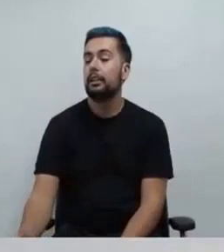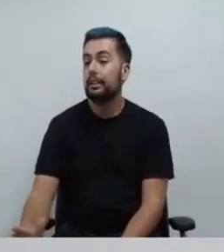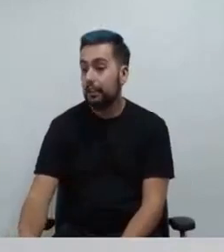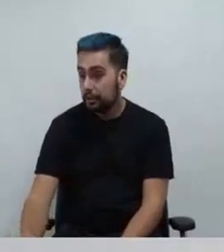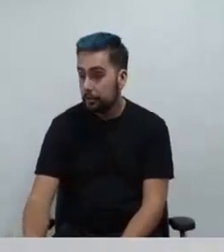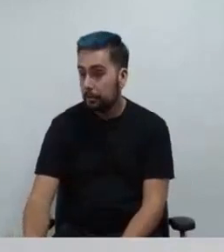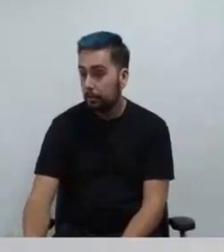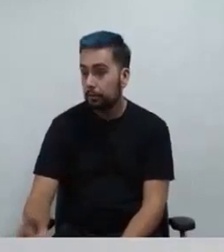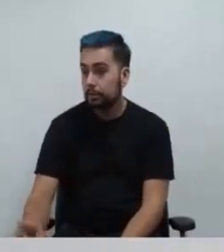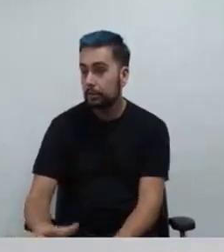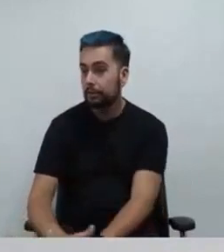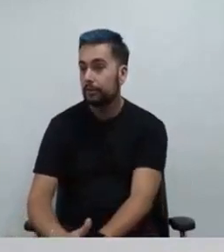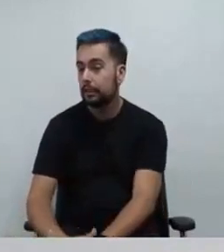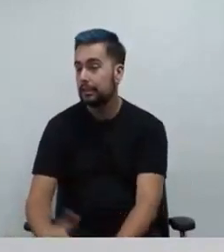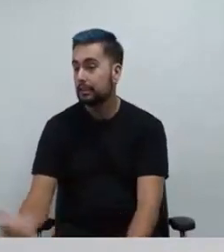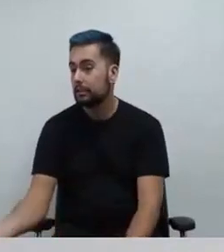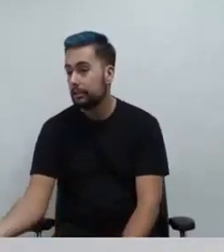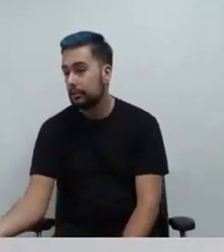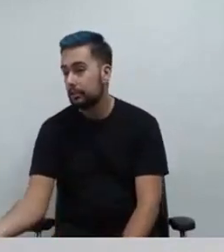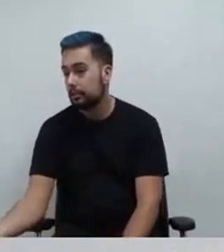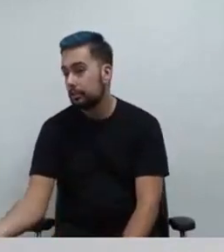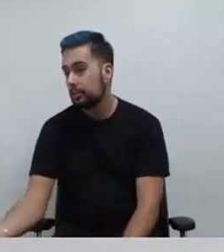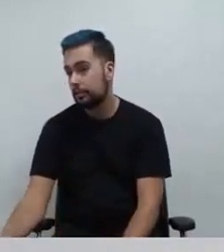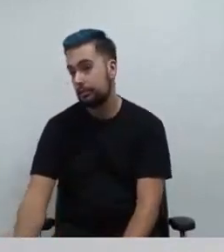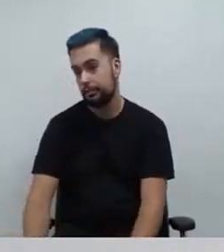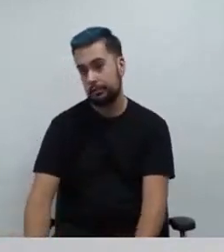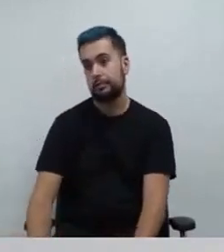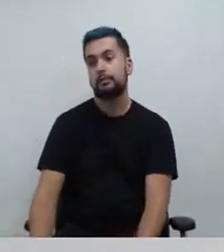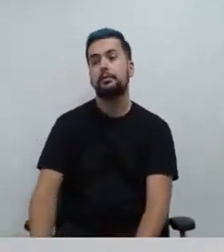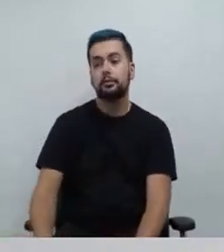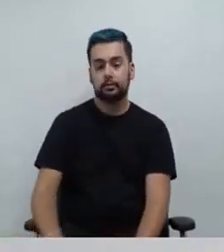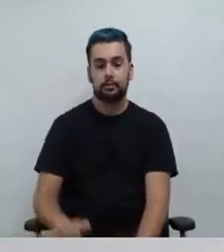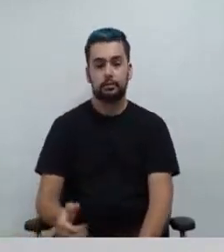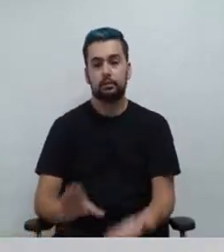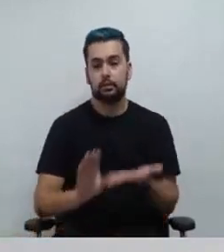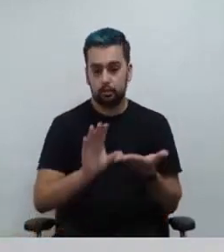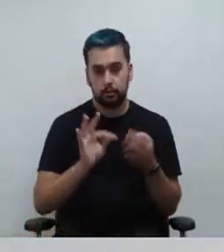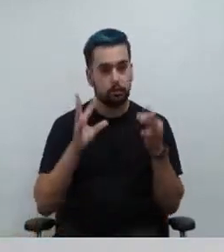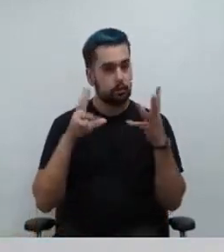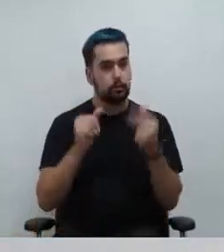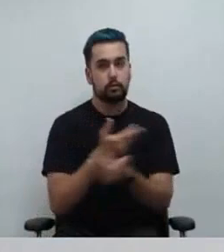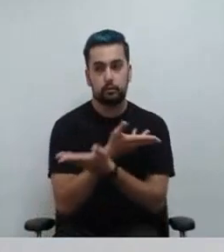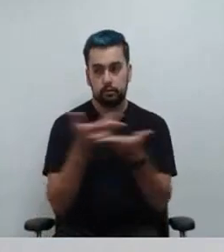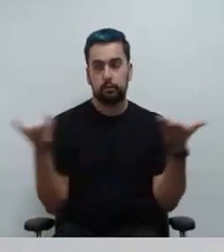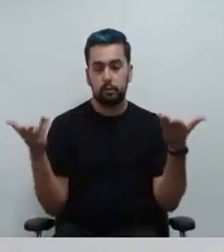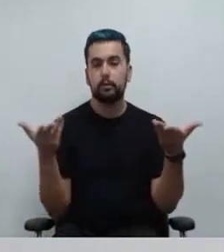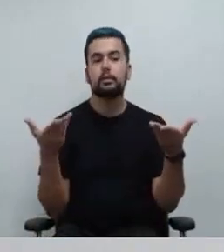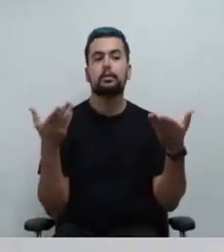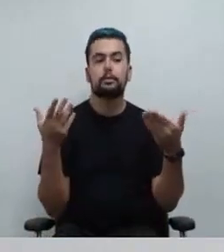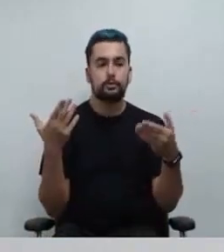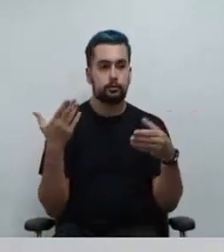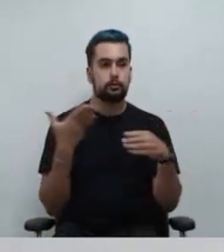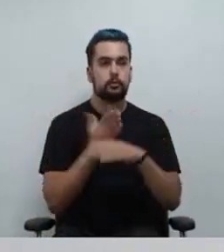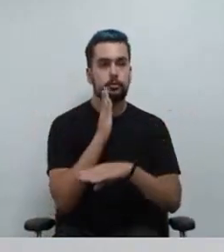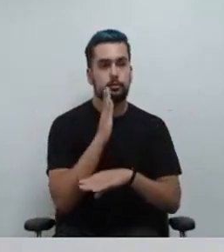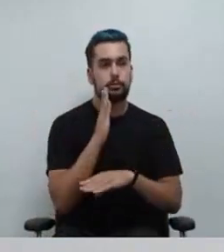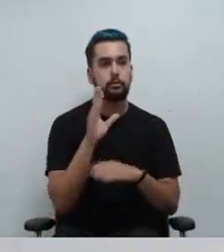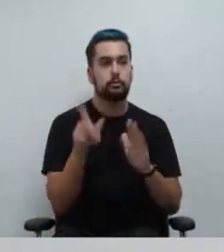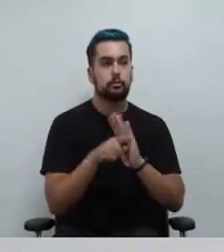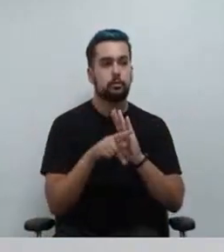a presidência, pelo conselho, a todos e todas que lograram aprovação nesse